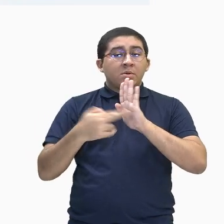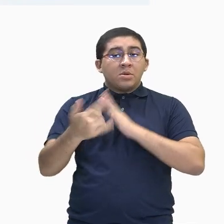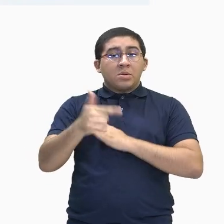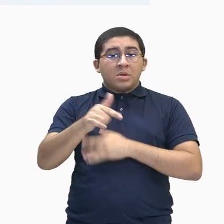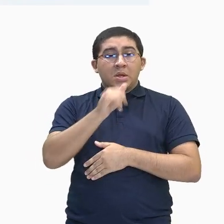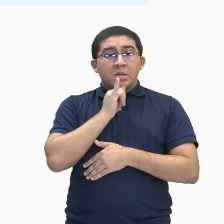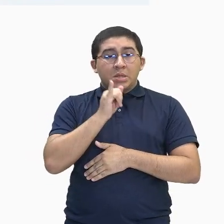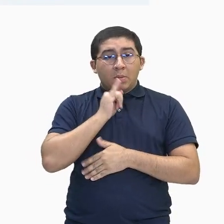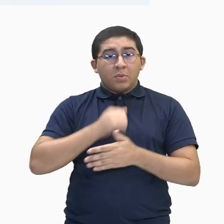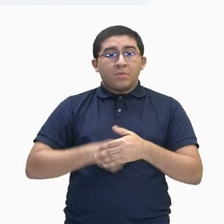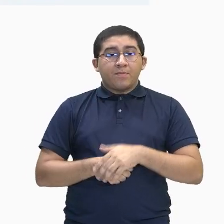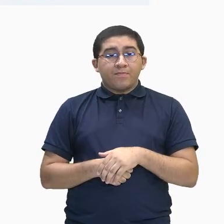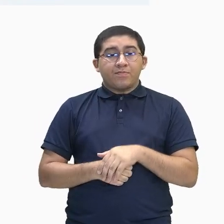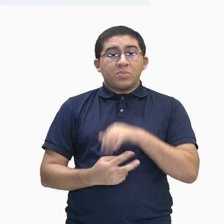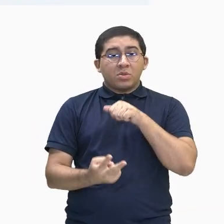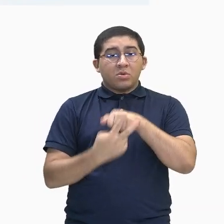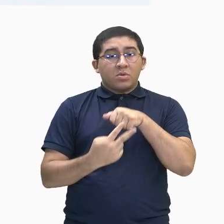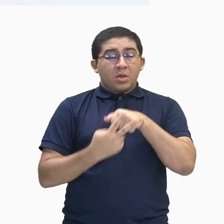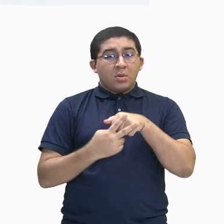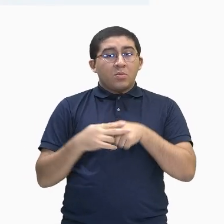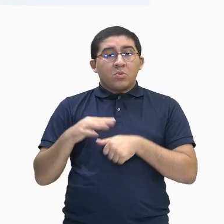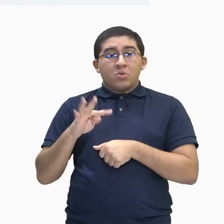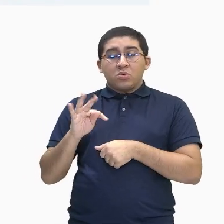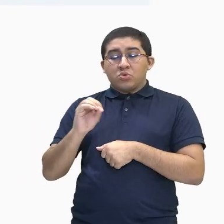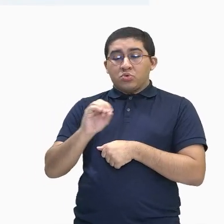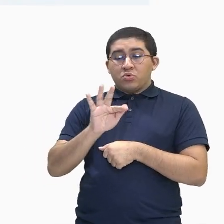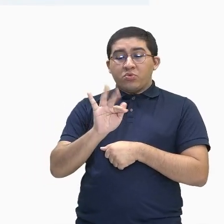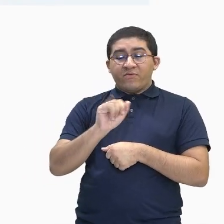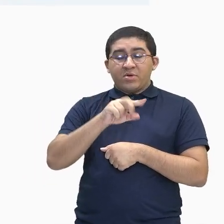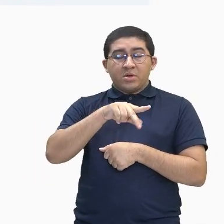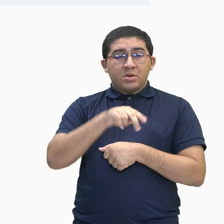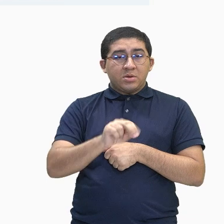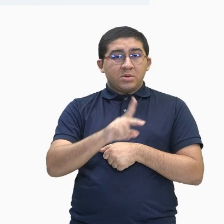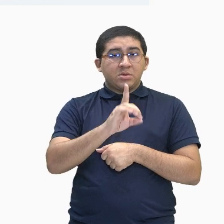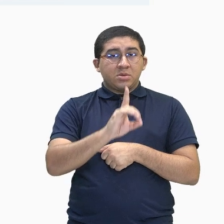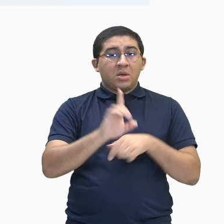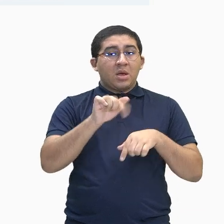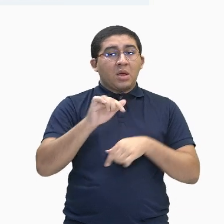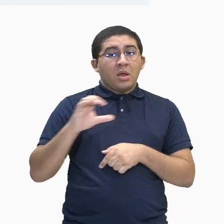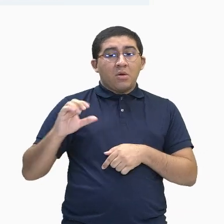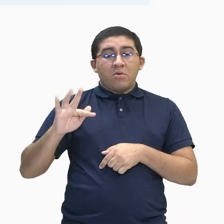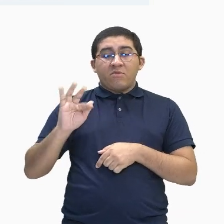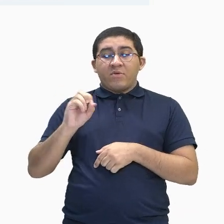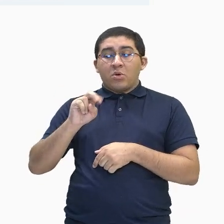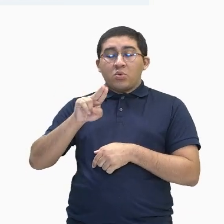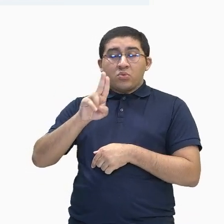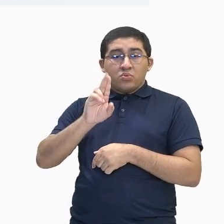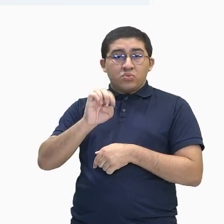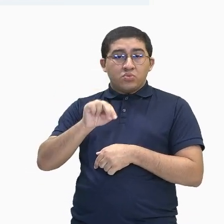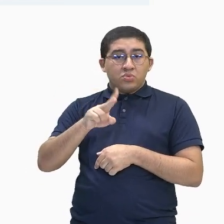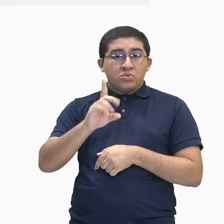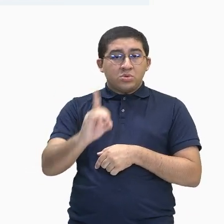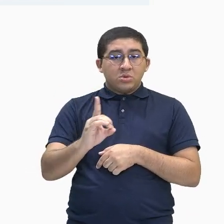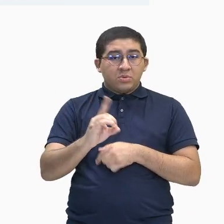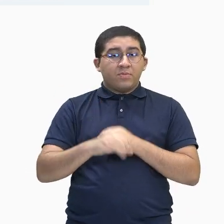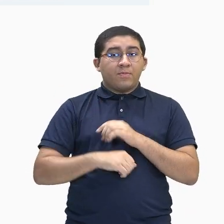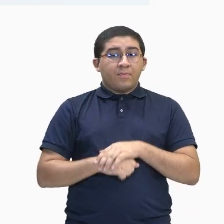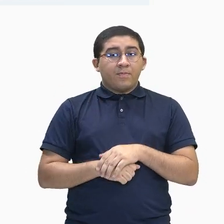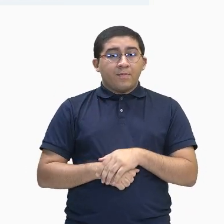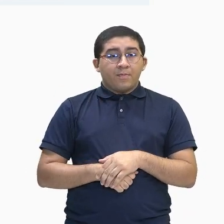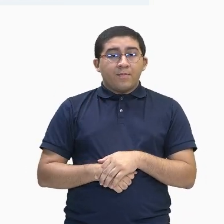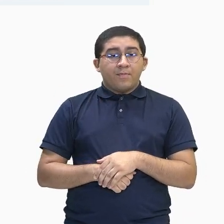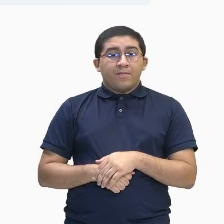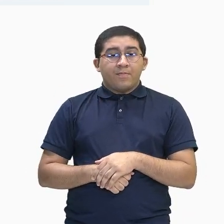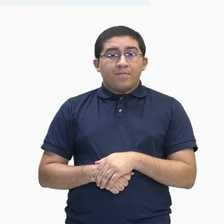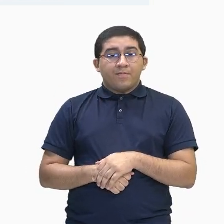o passado do verbo encontrar, que é to find, é found. To open, opened, que é regular, né? Então tem